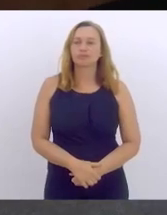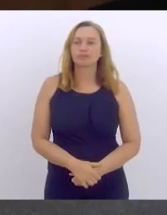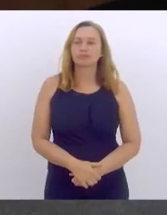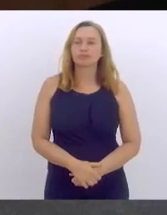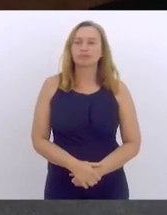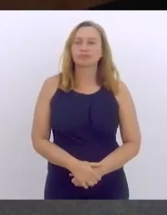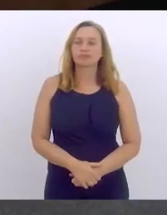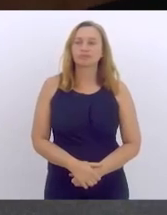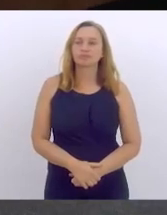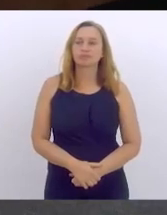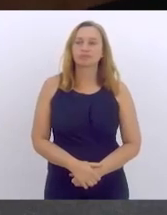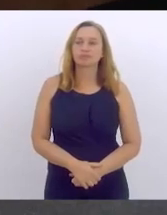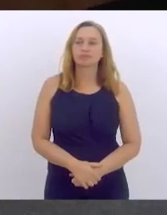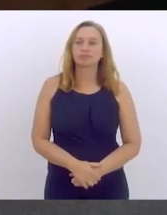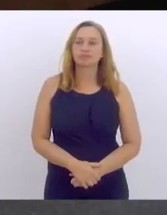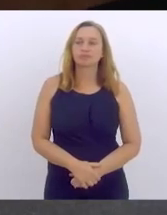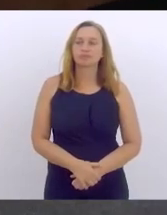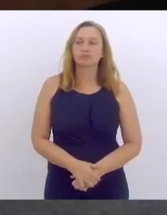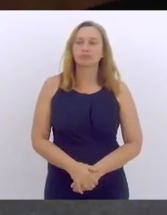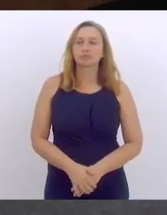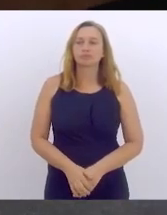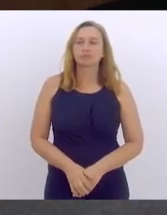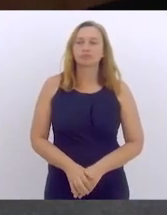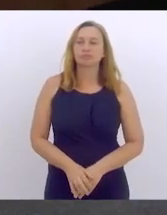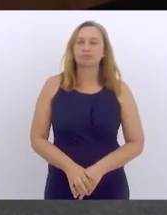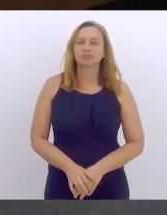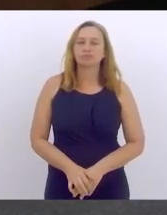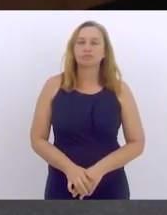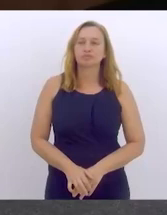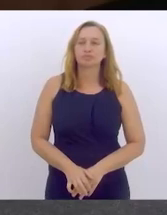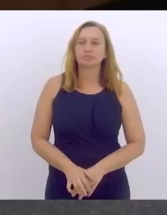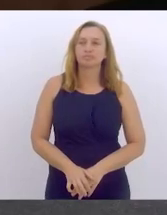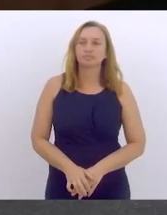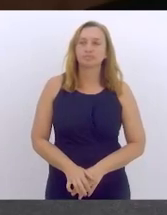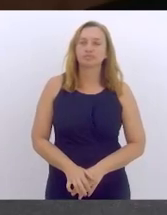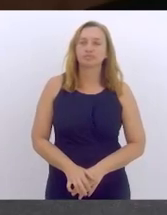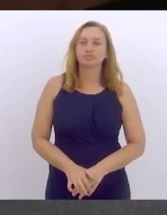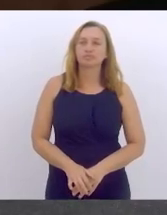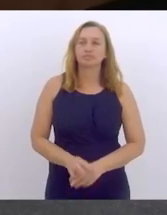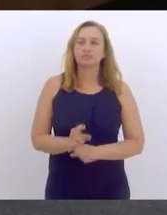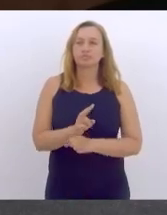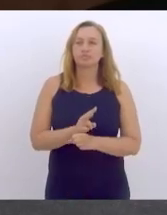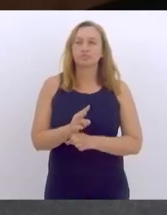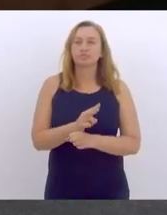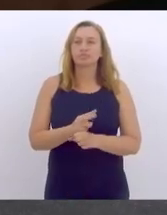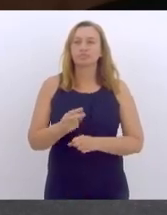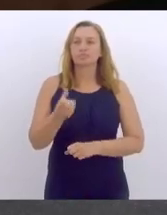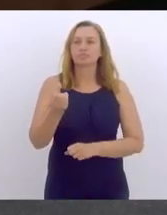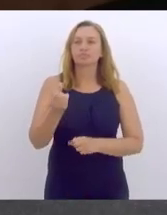Deixa eu achar aqui o 6º A. 6º A, 6º A.